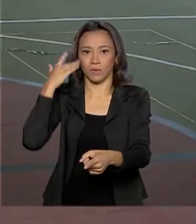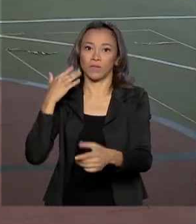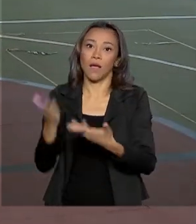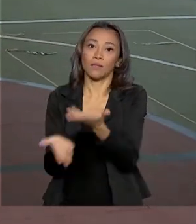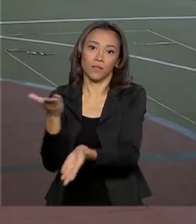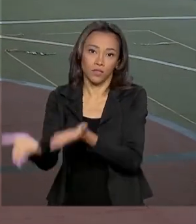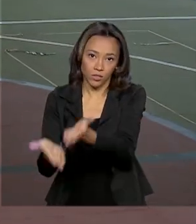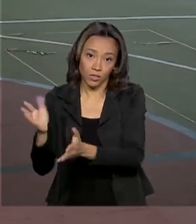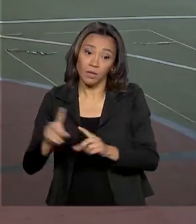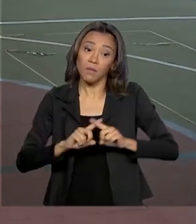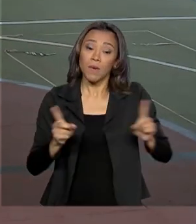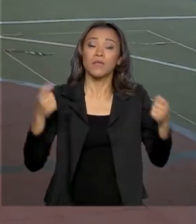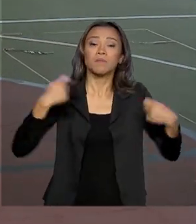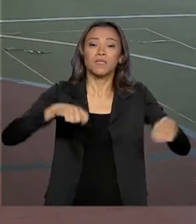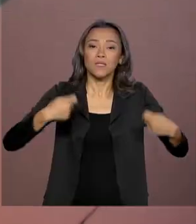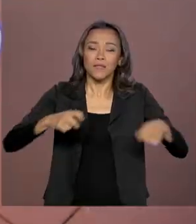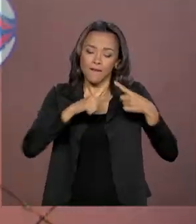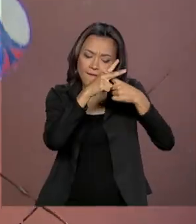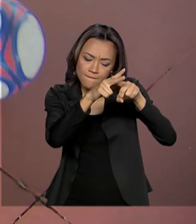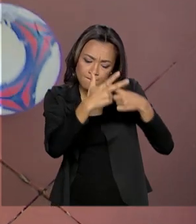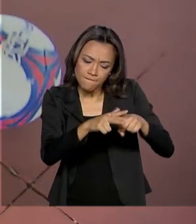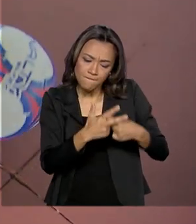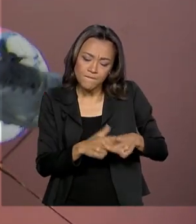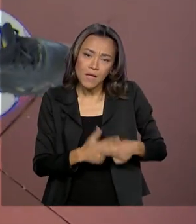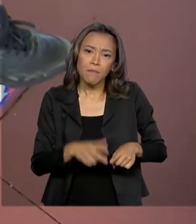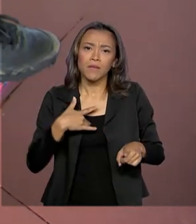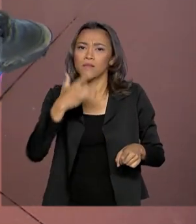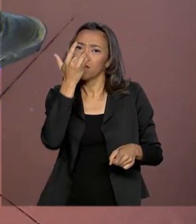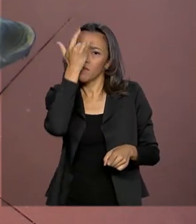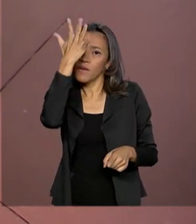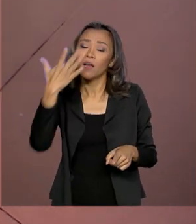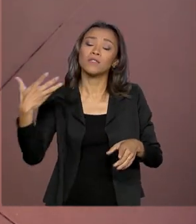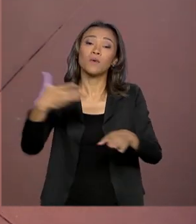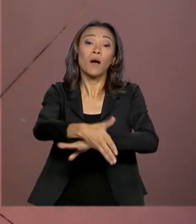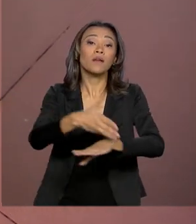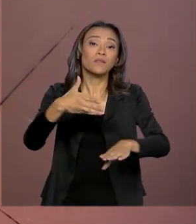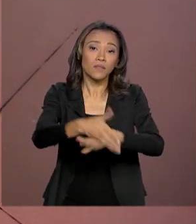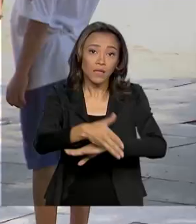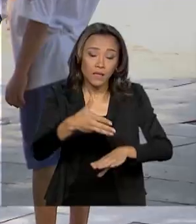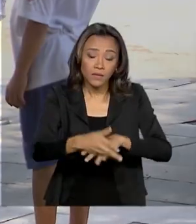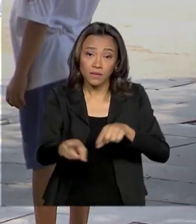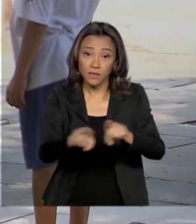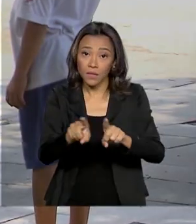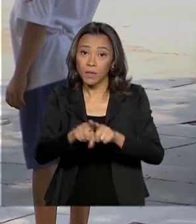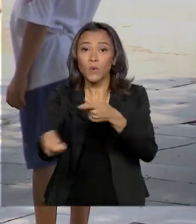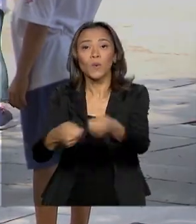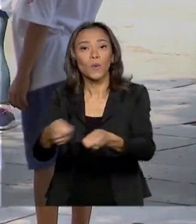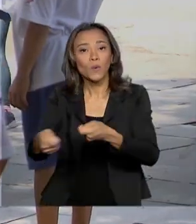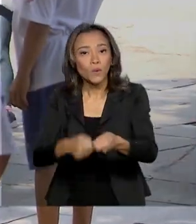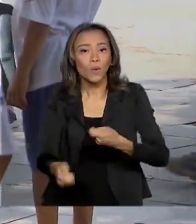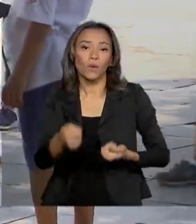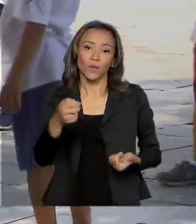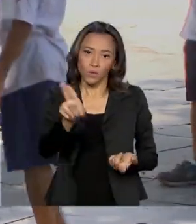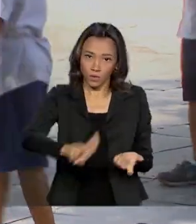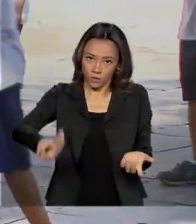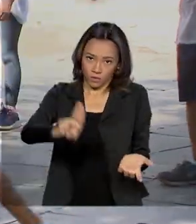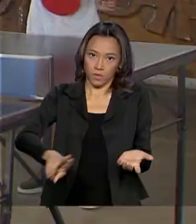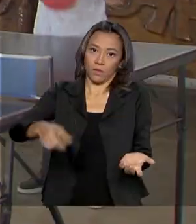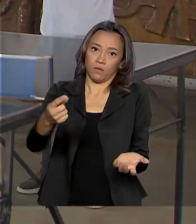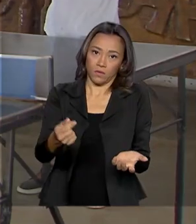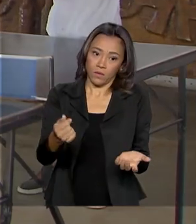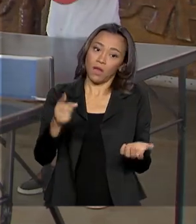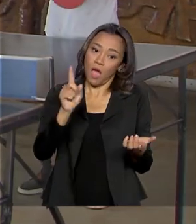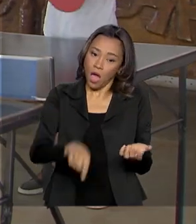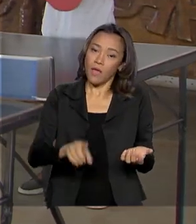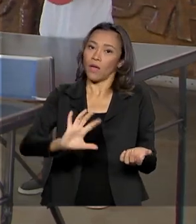ser modernizada para facilitar o acesso aos benefícios e o controle dos recursos públicos. E foi isso que